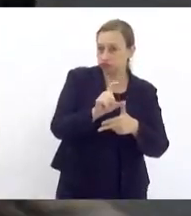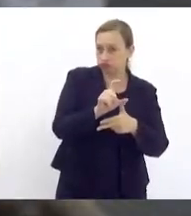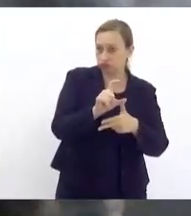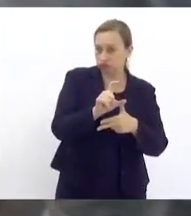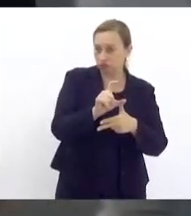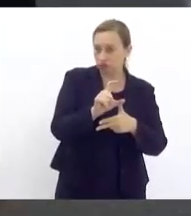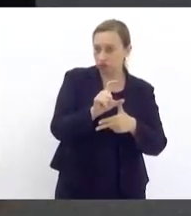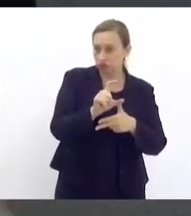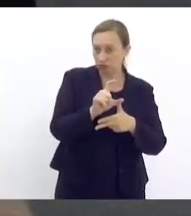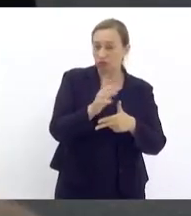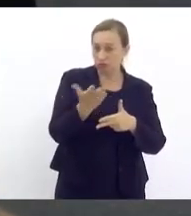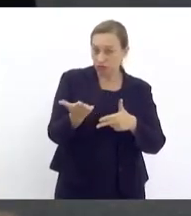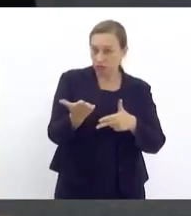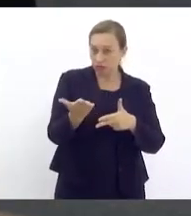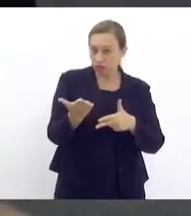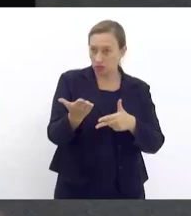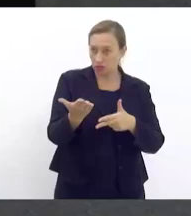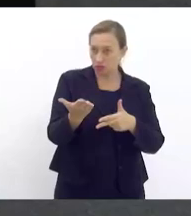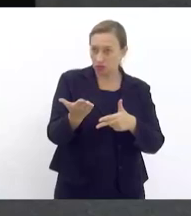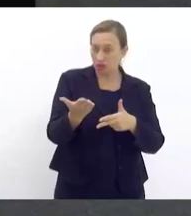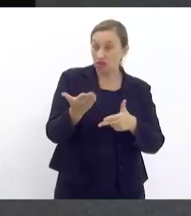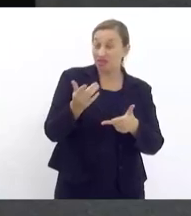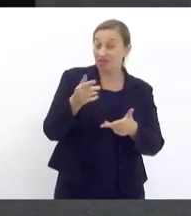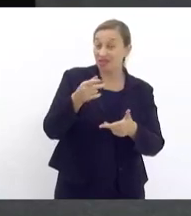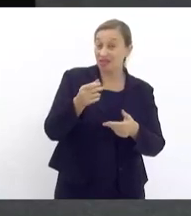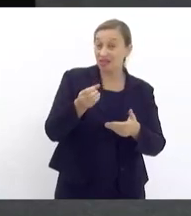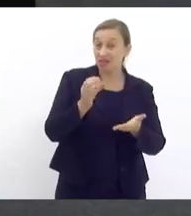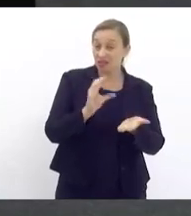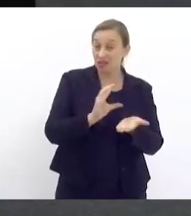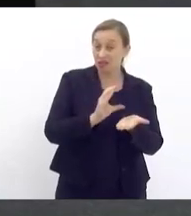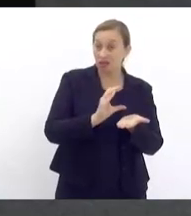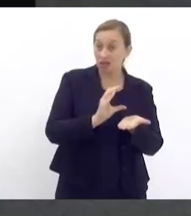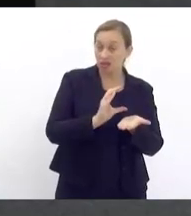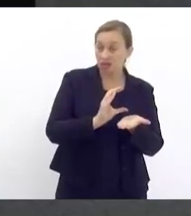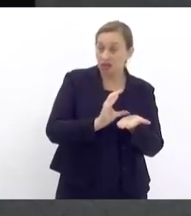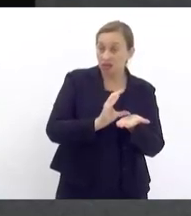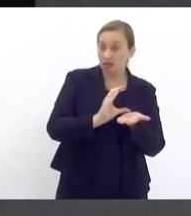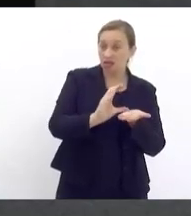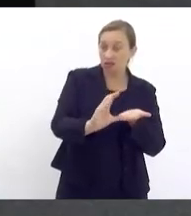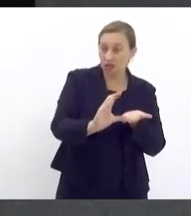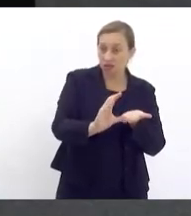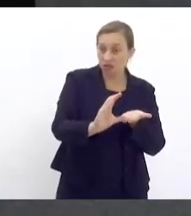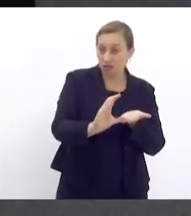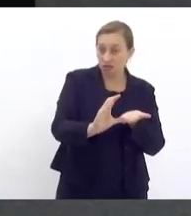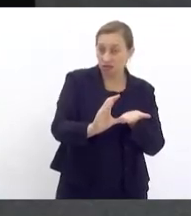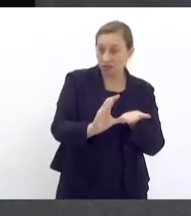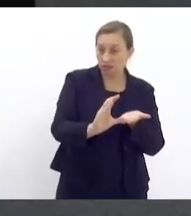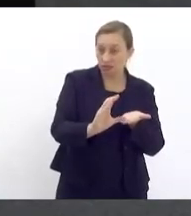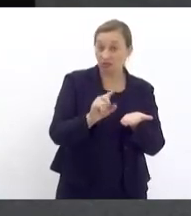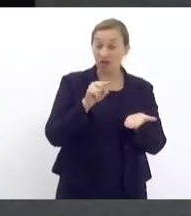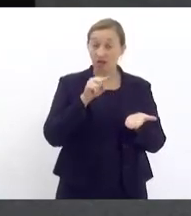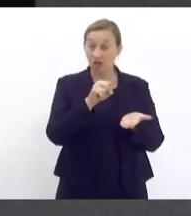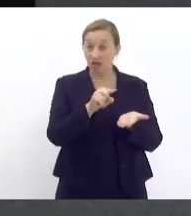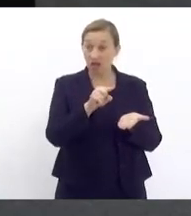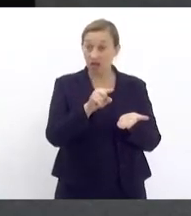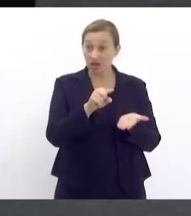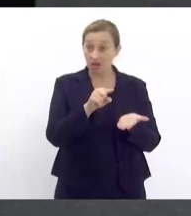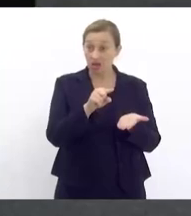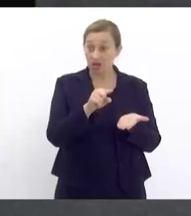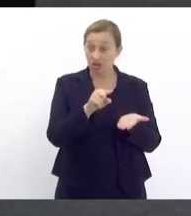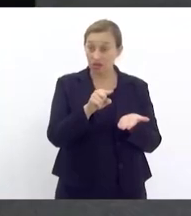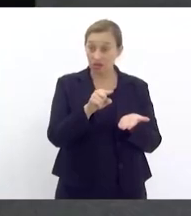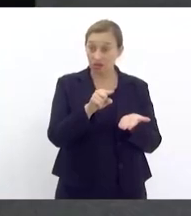constitucionalmente a prerrogativa de executar o orçamento e a política pública é eleito ele é incontestávelmente